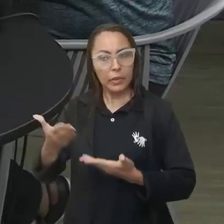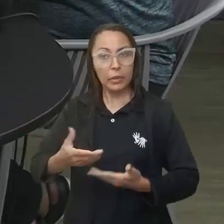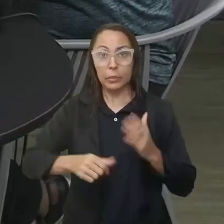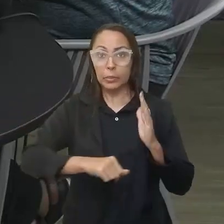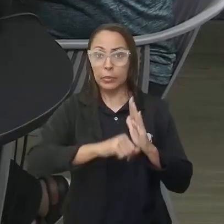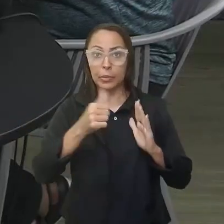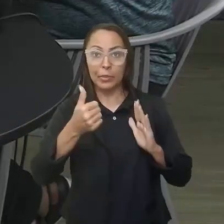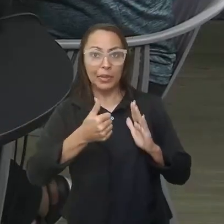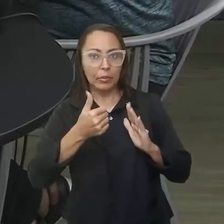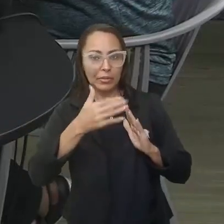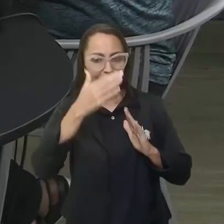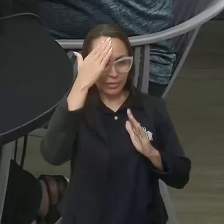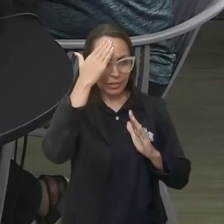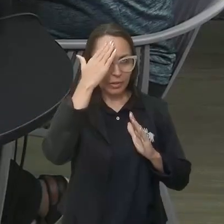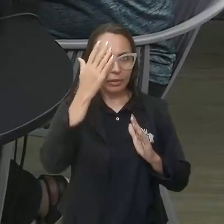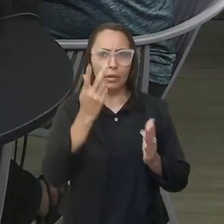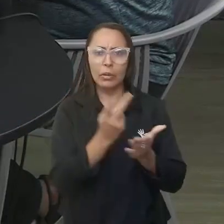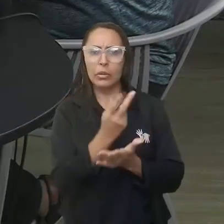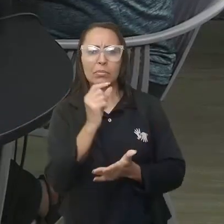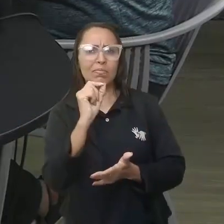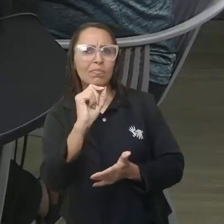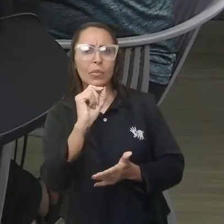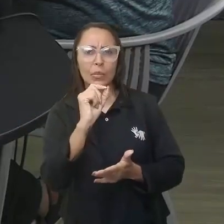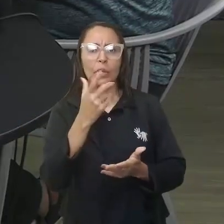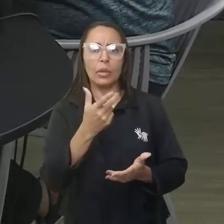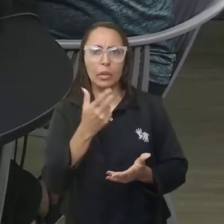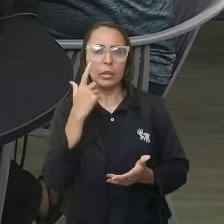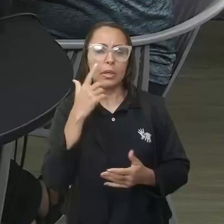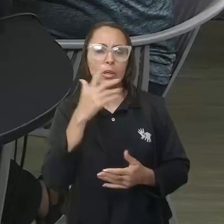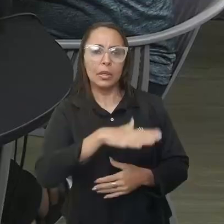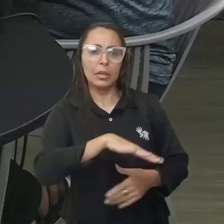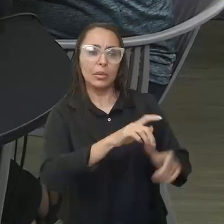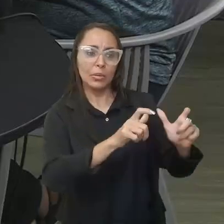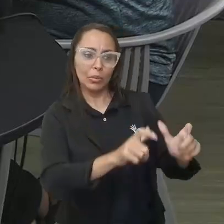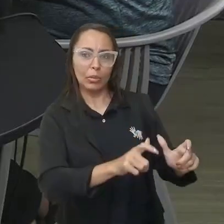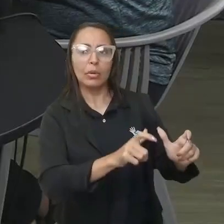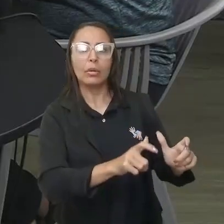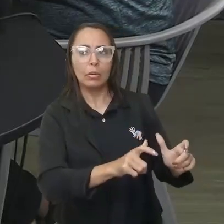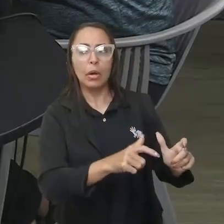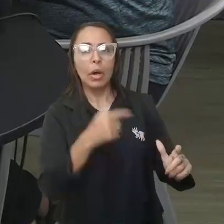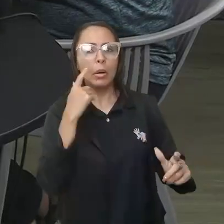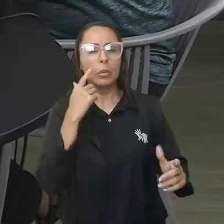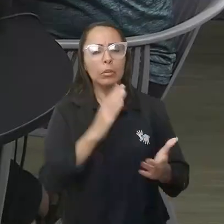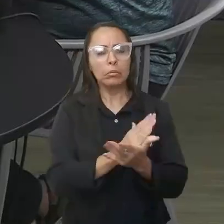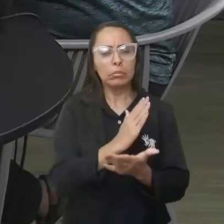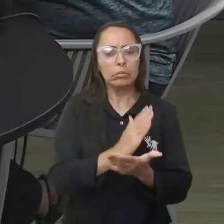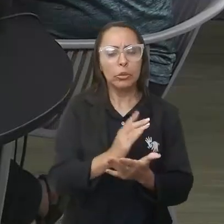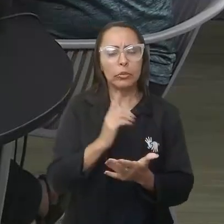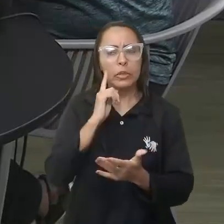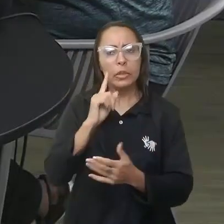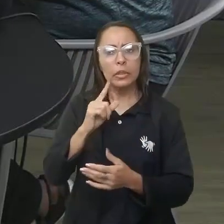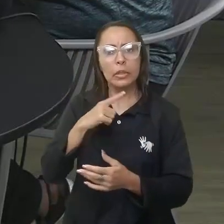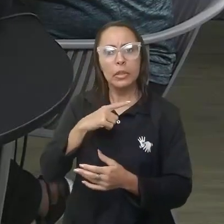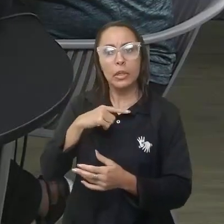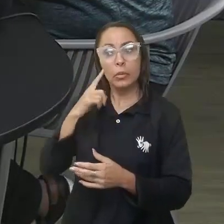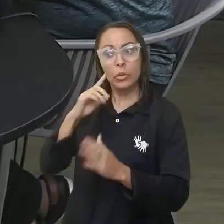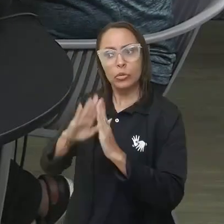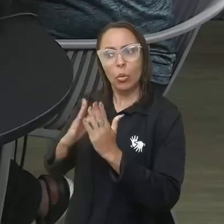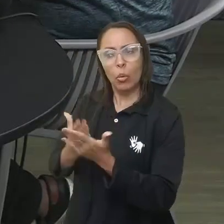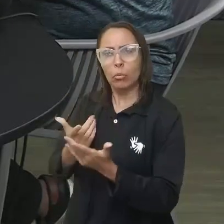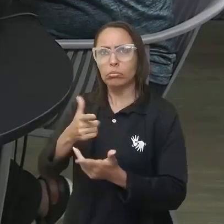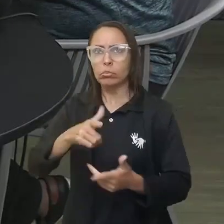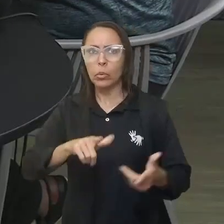assim, entender o que é que está acontecendo naquele lugar especificamente, porque às vezes a gente tem uma escola ou outra